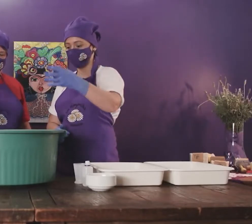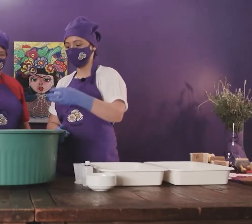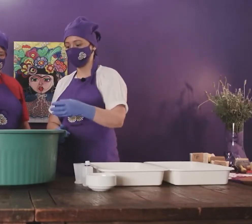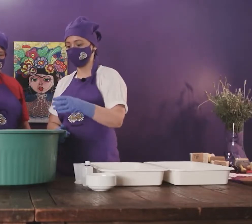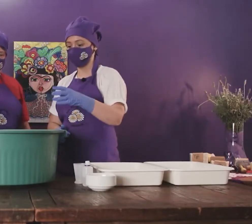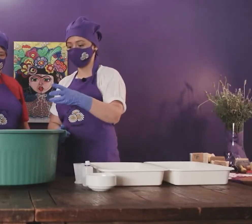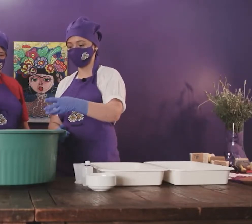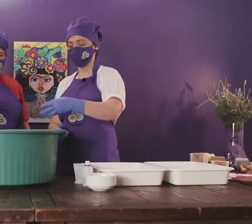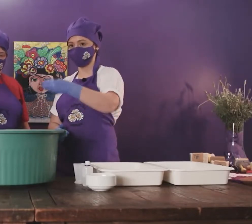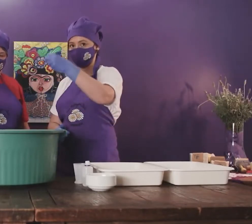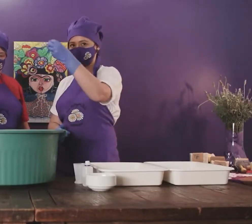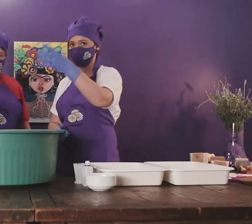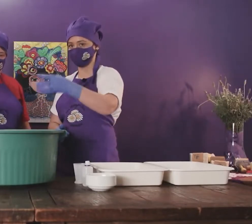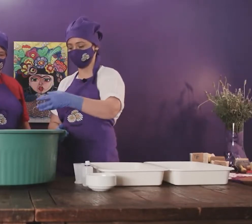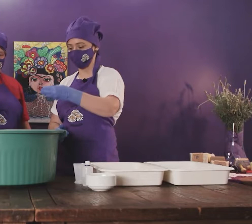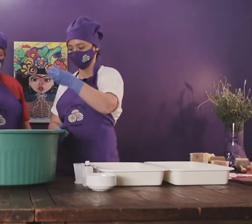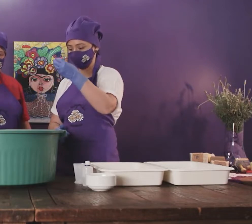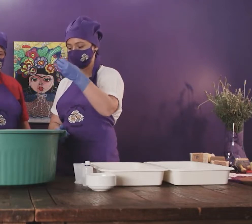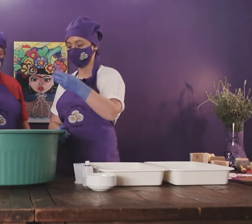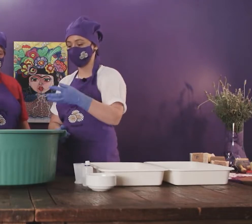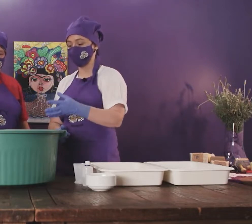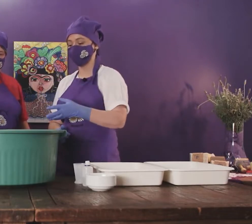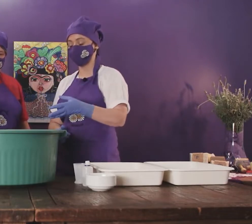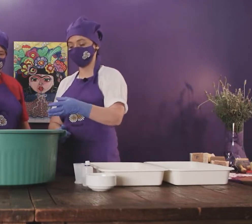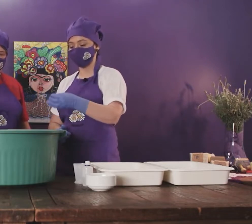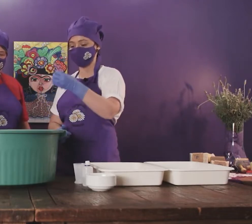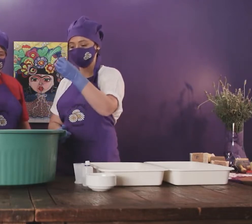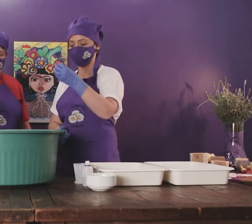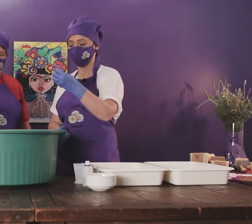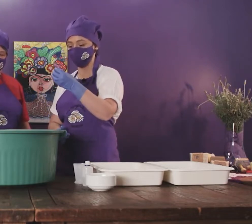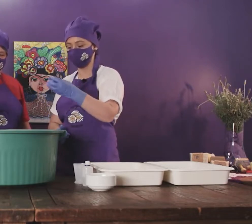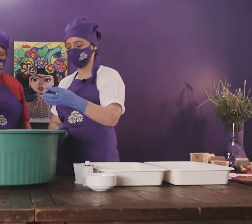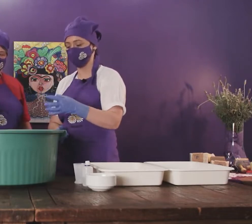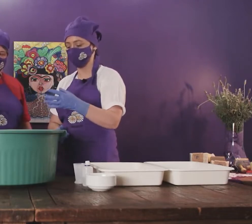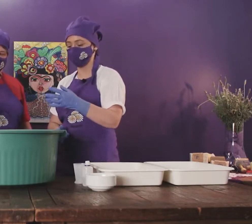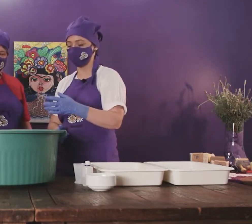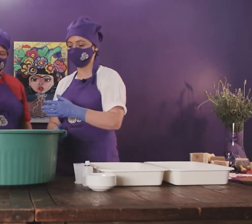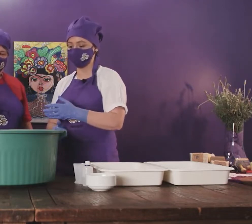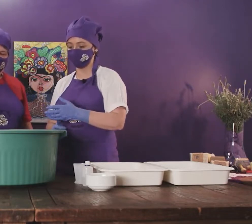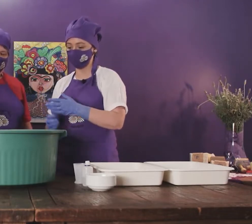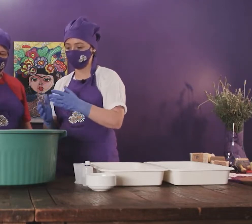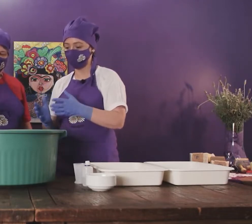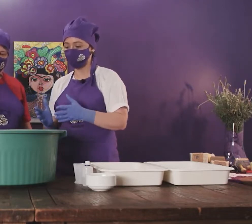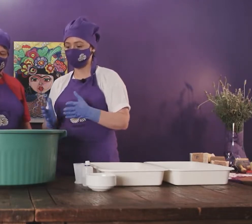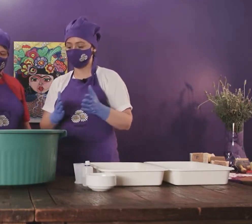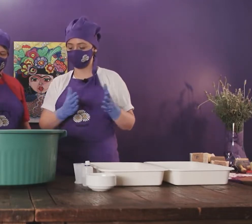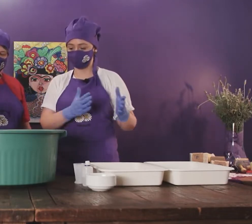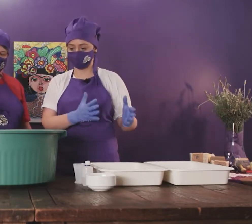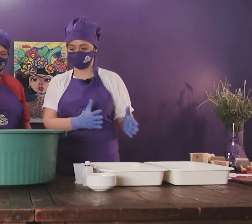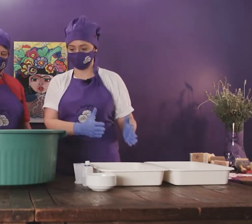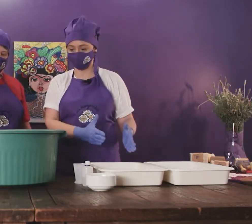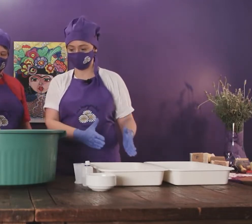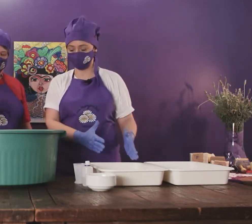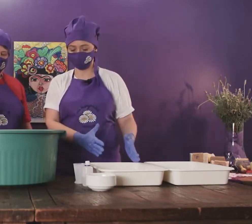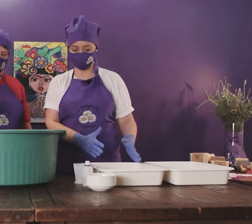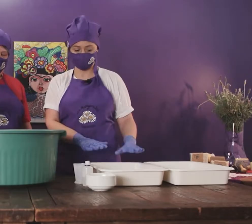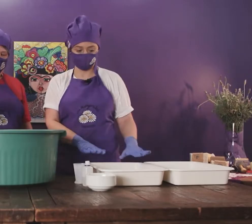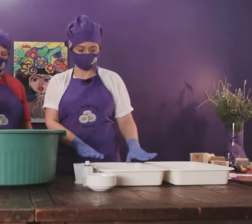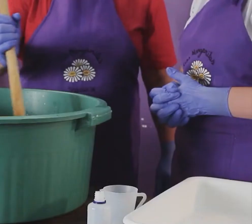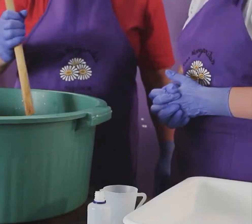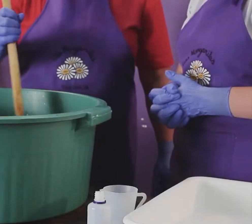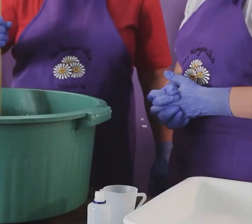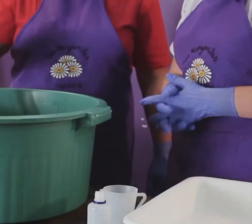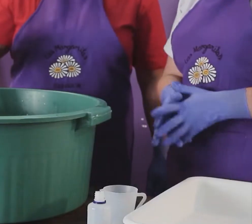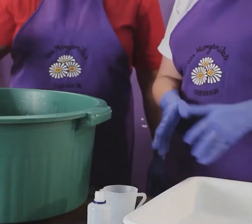fio, como se fosse um açúcar queimado. Aí quando chegar nesse ponto, é o ponto em que a gente vai despejar o